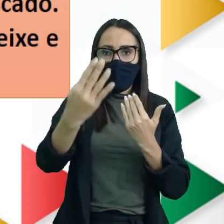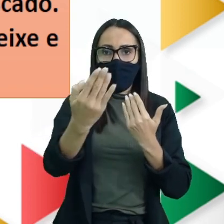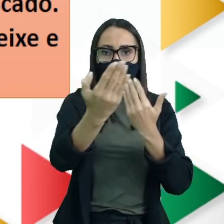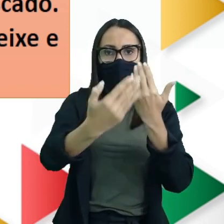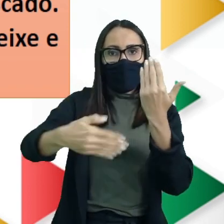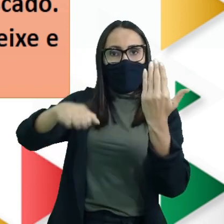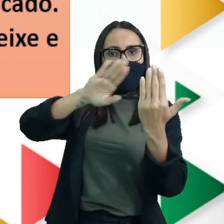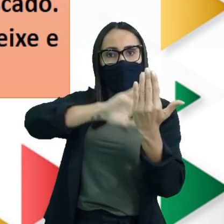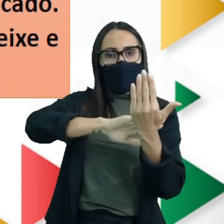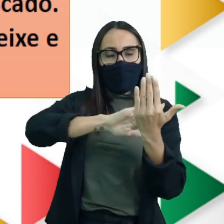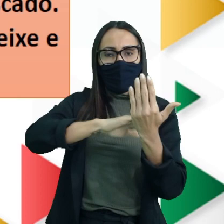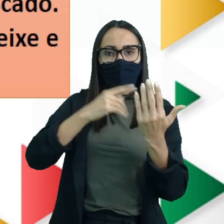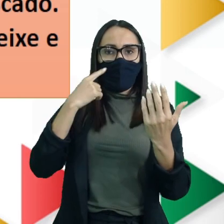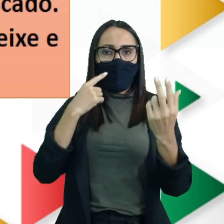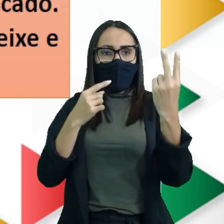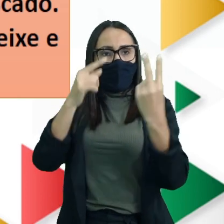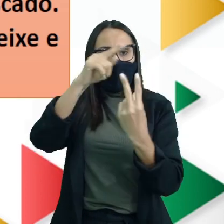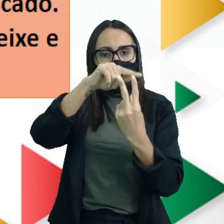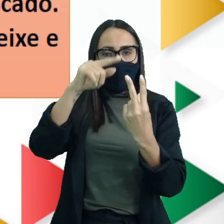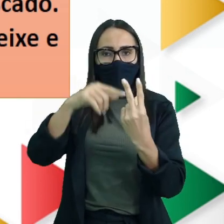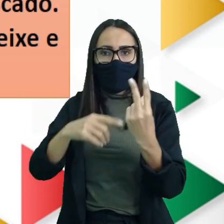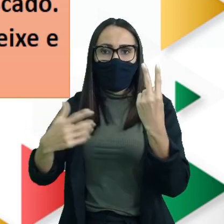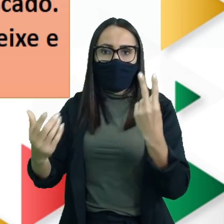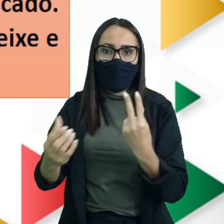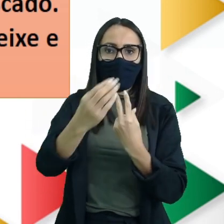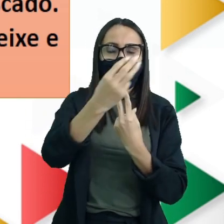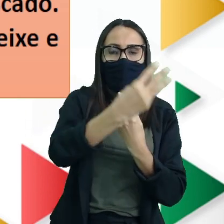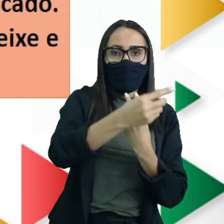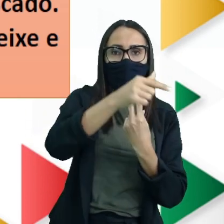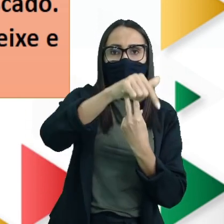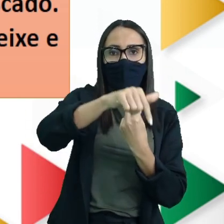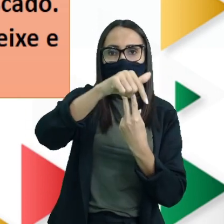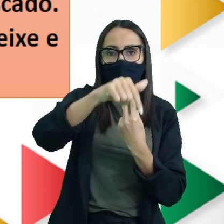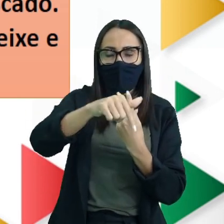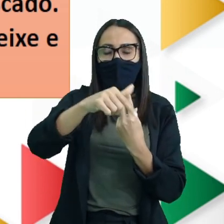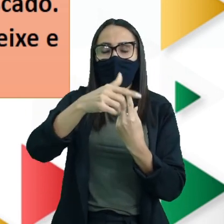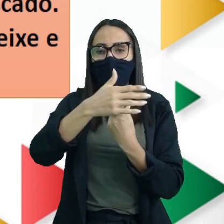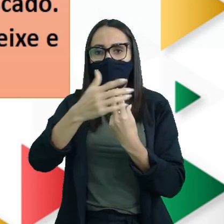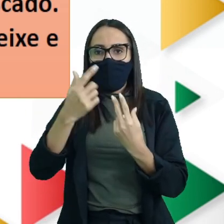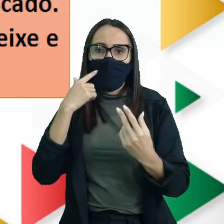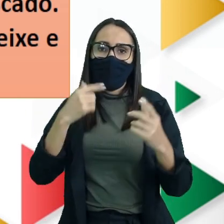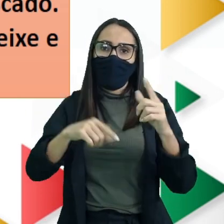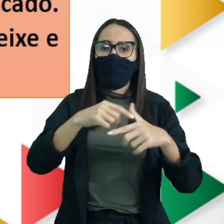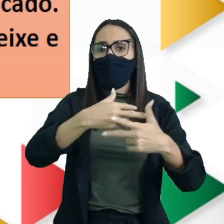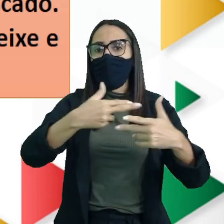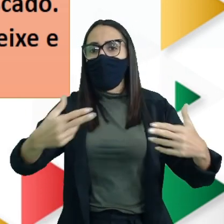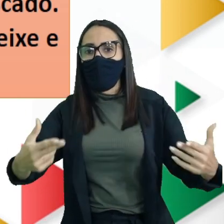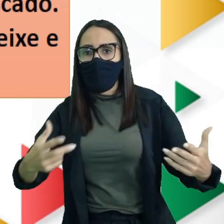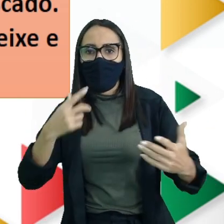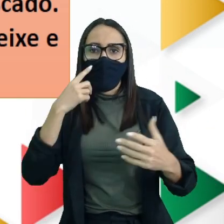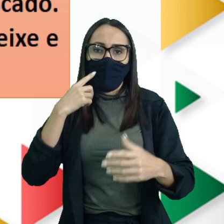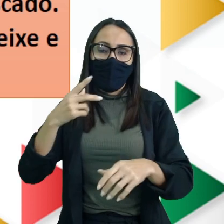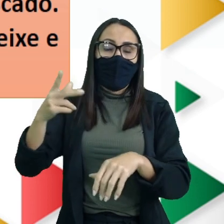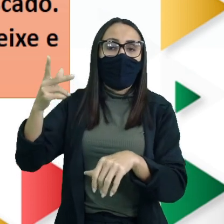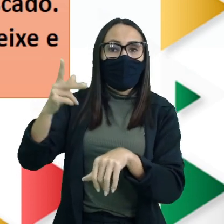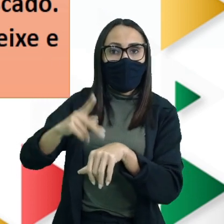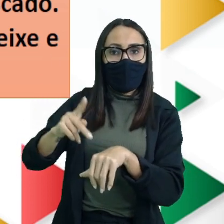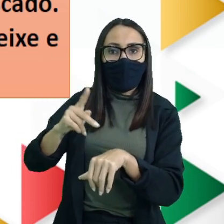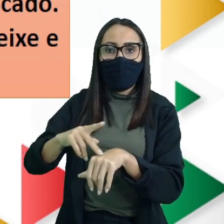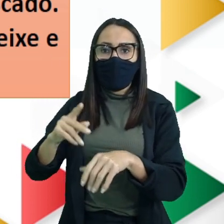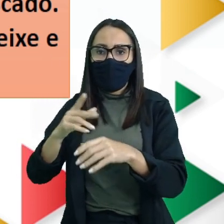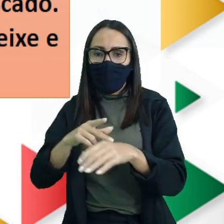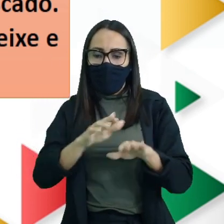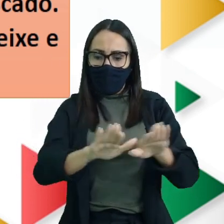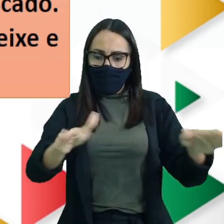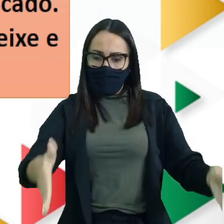formado por dois pavilhões, com 377 compartimentos de diversos produtos, 27 pedras de peixe, que foi aquelas que eu falei, aqueles balcões,